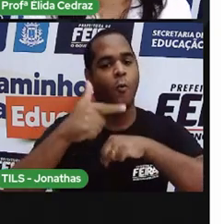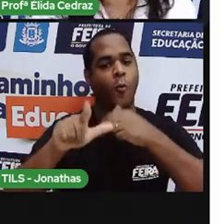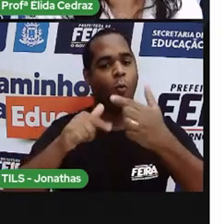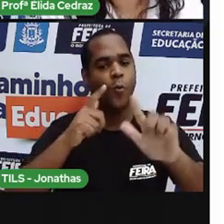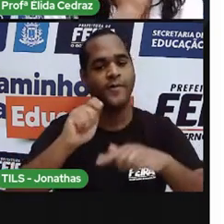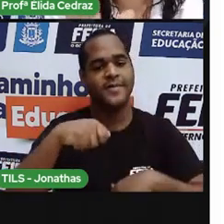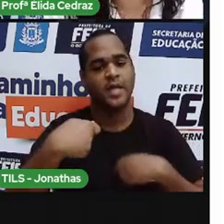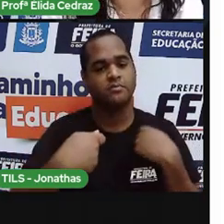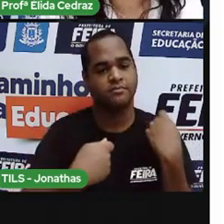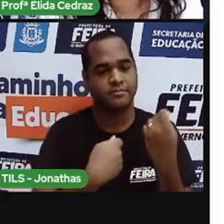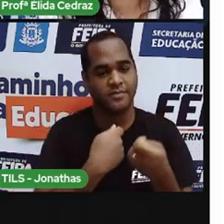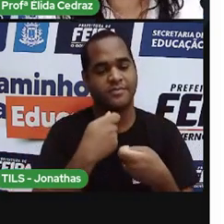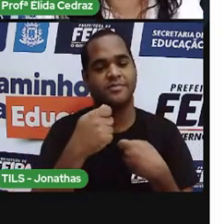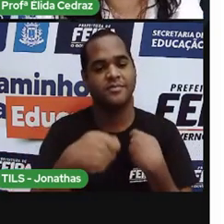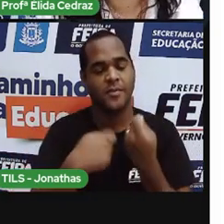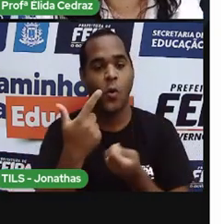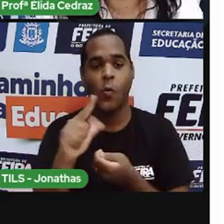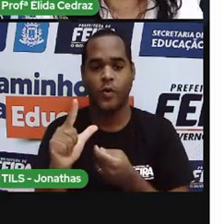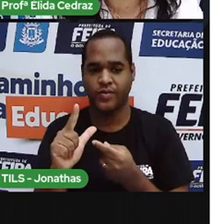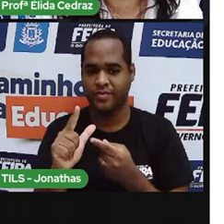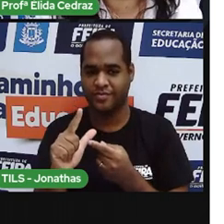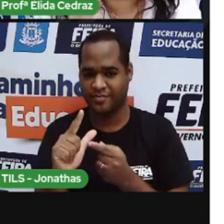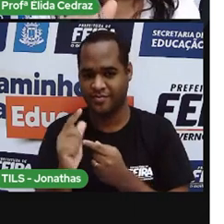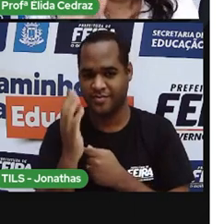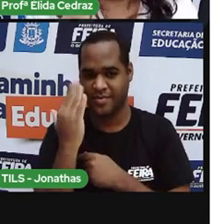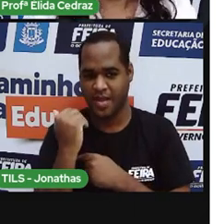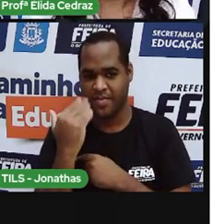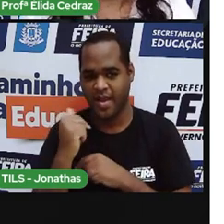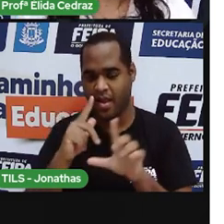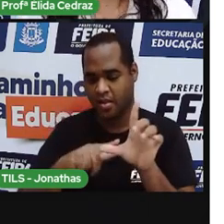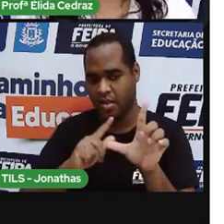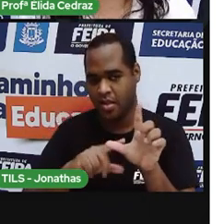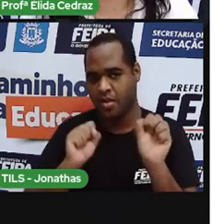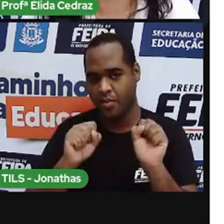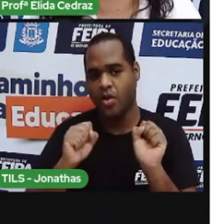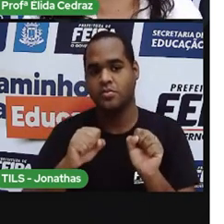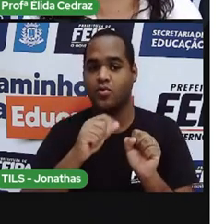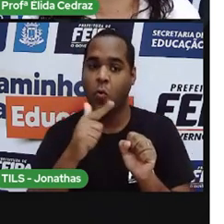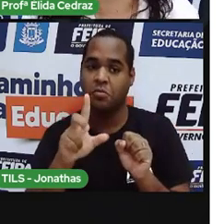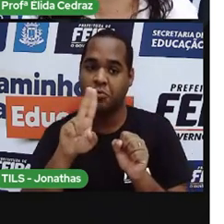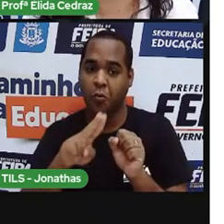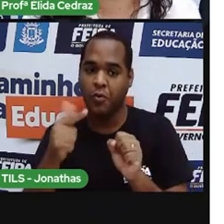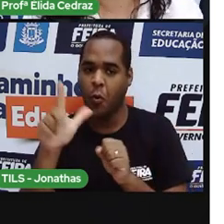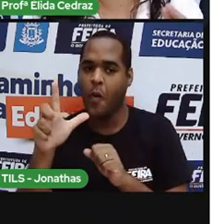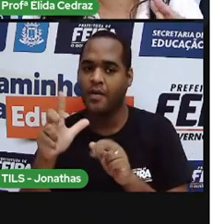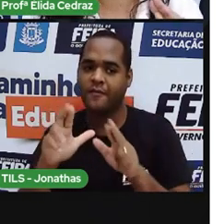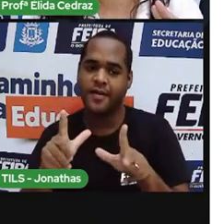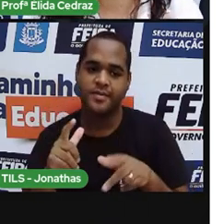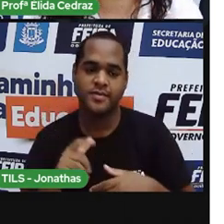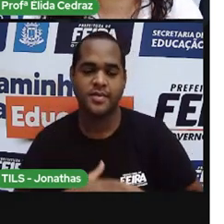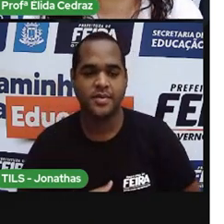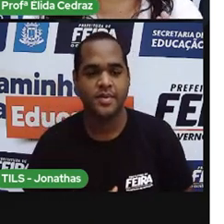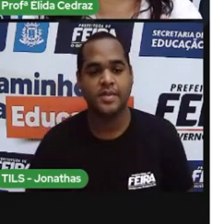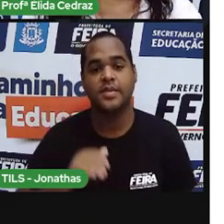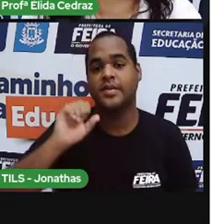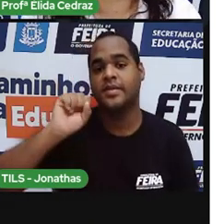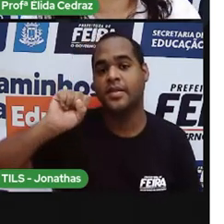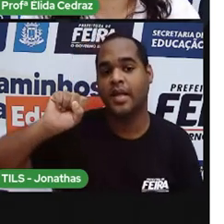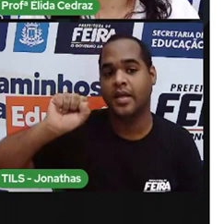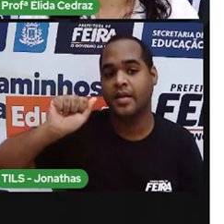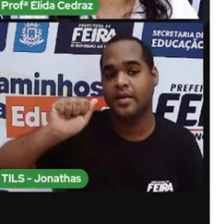letras ou usando algumas letrinhas para modificar. A palavra foi